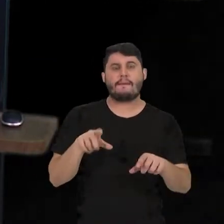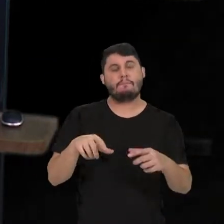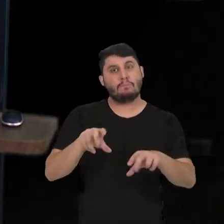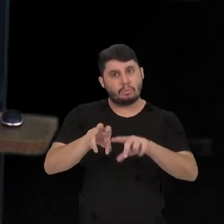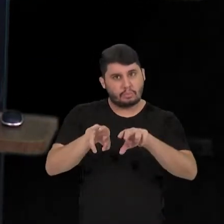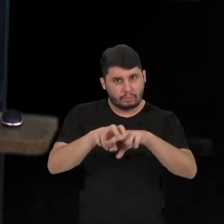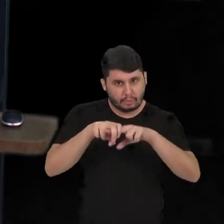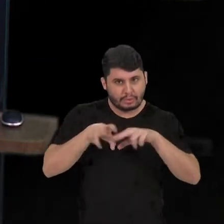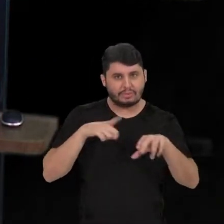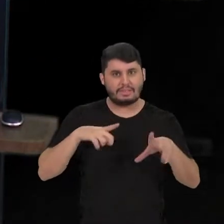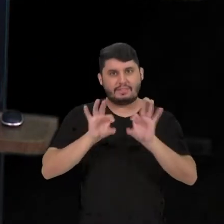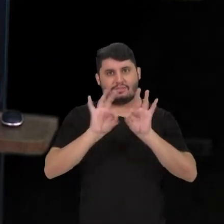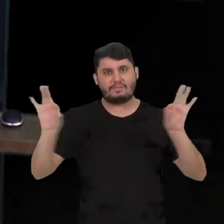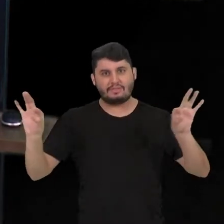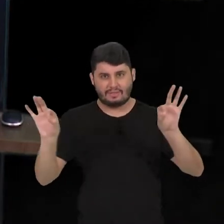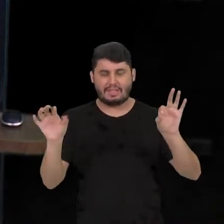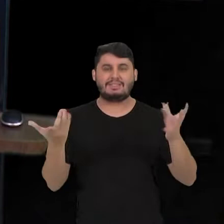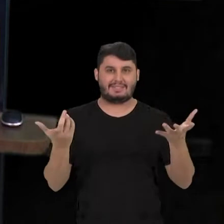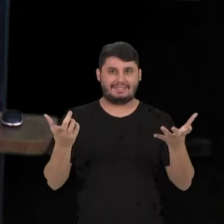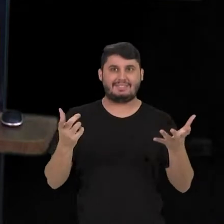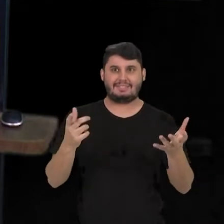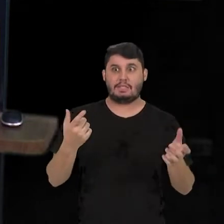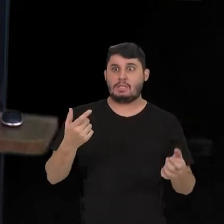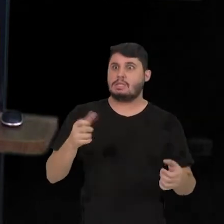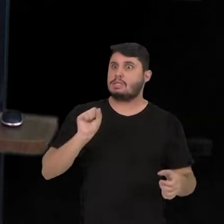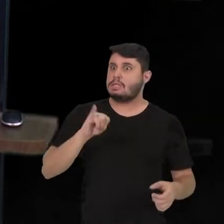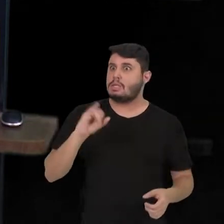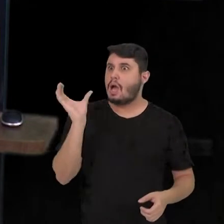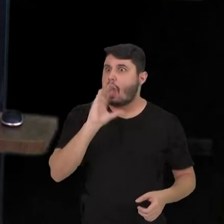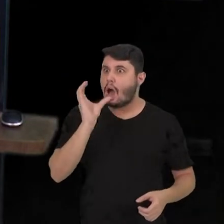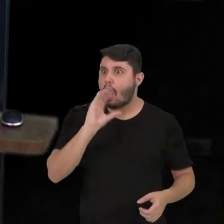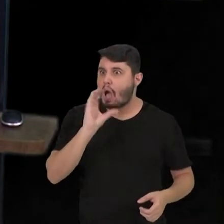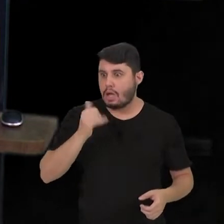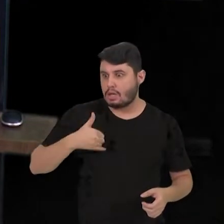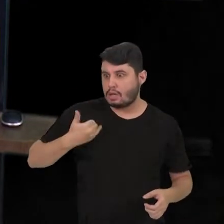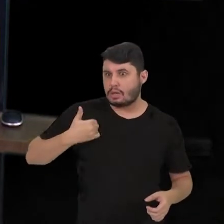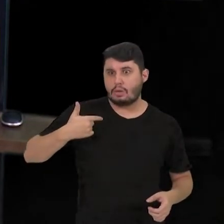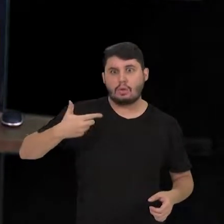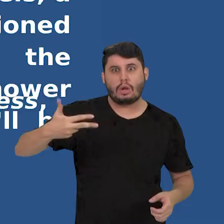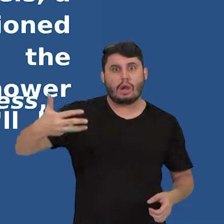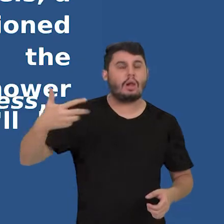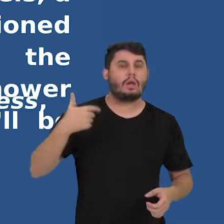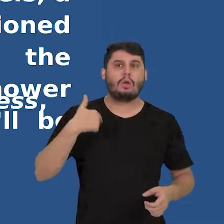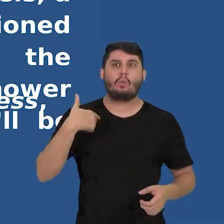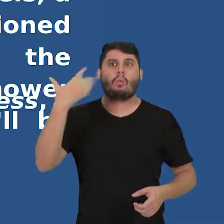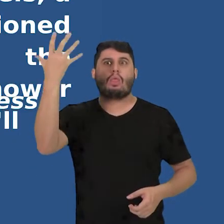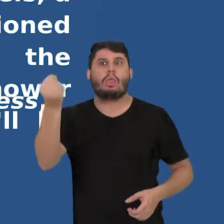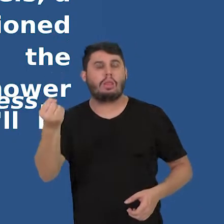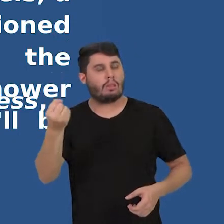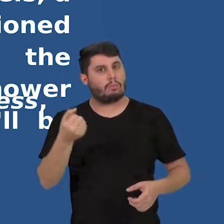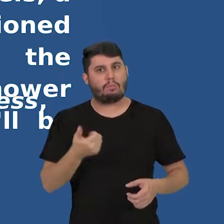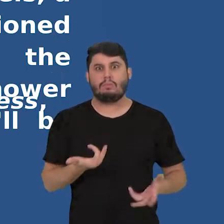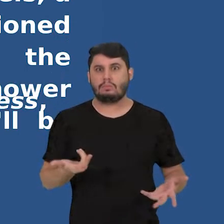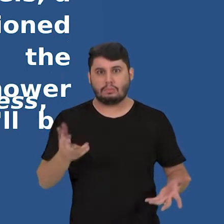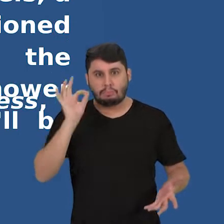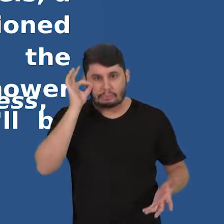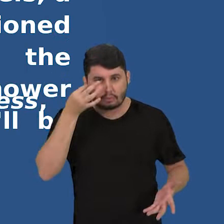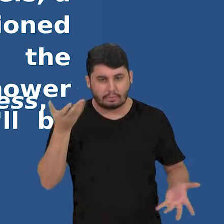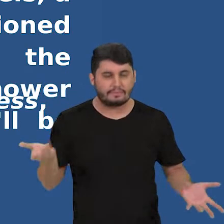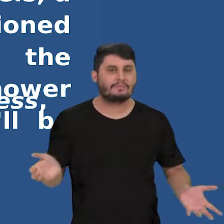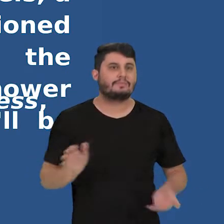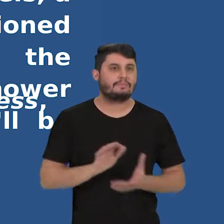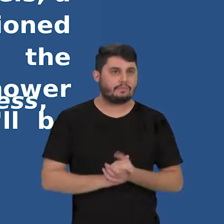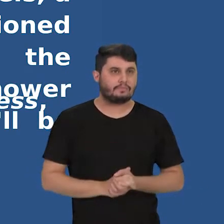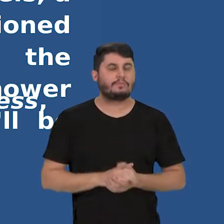terminar o ensino médio. Beleza? Esse foi do Enem de 2018. Bom, outra questão, essa vai ter um aspecto de uma abordagem um